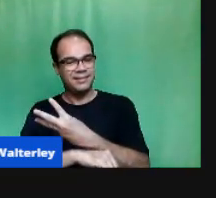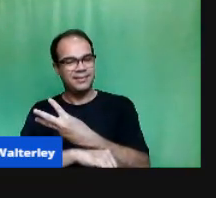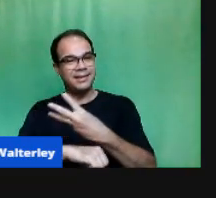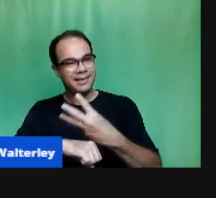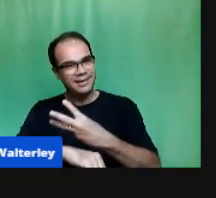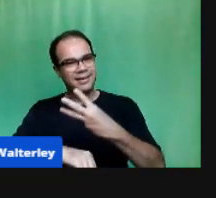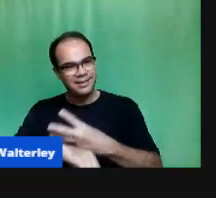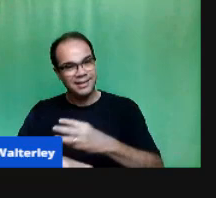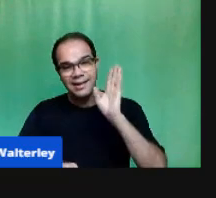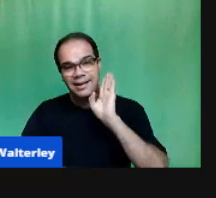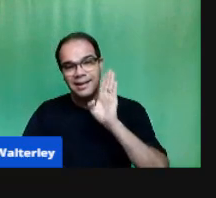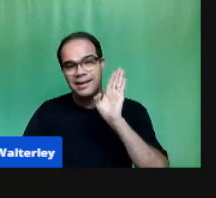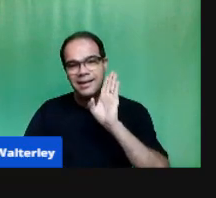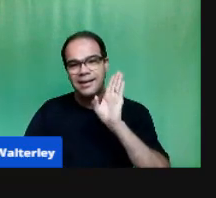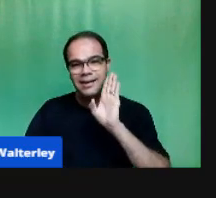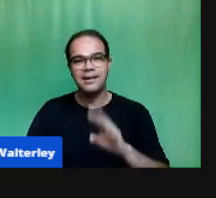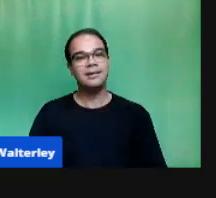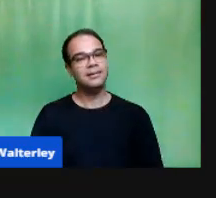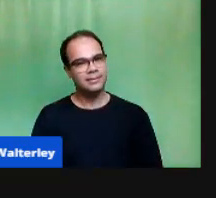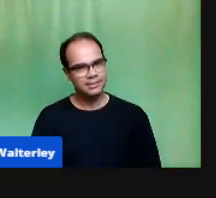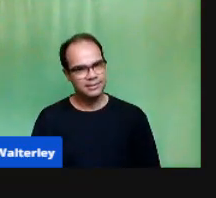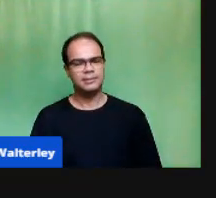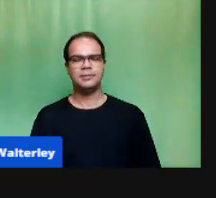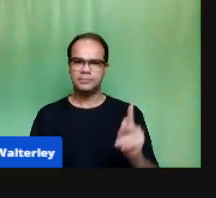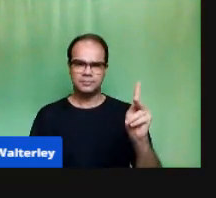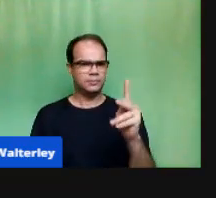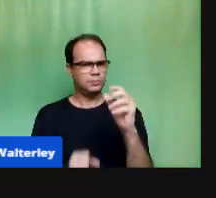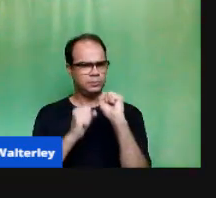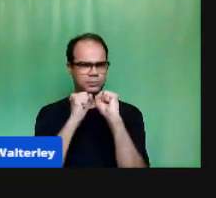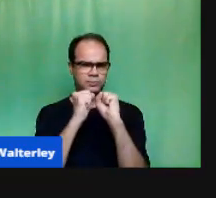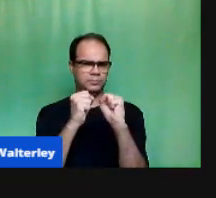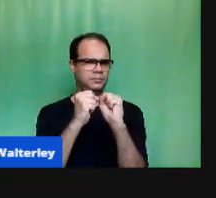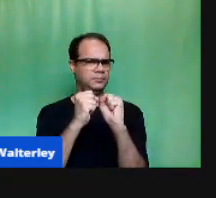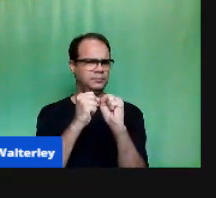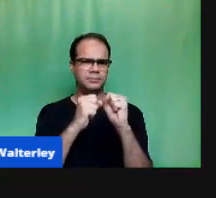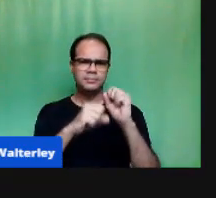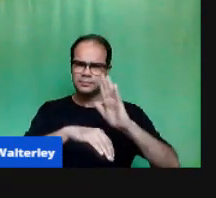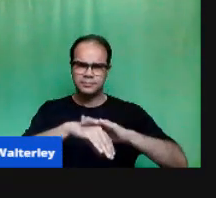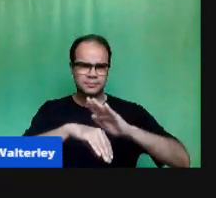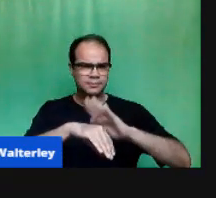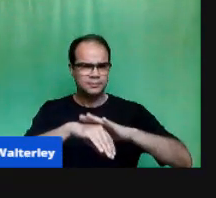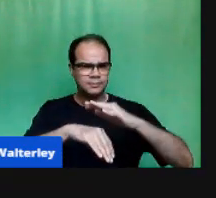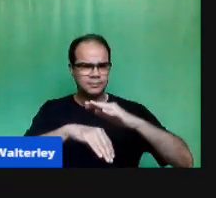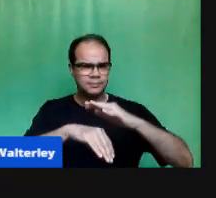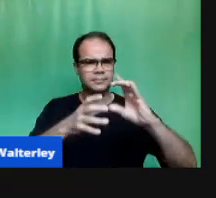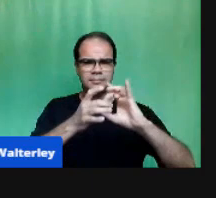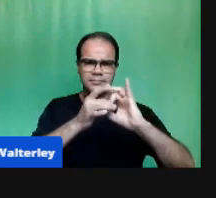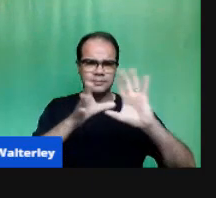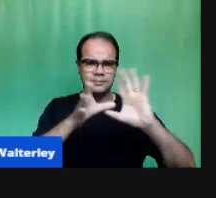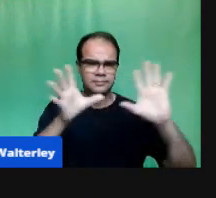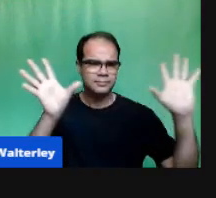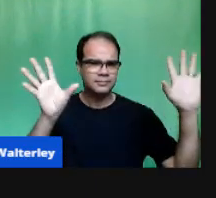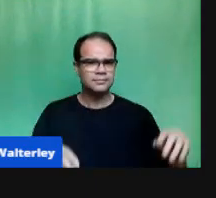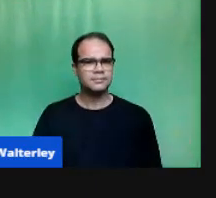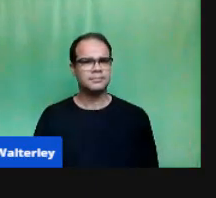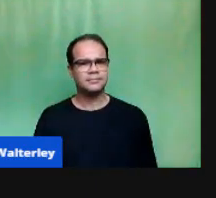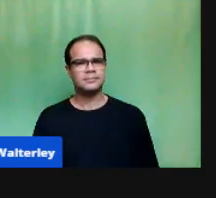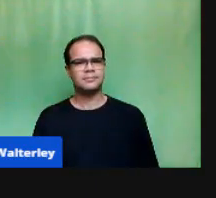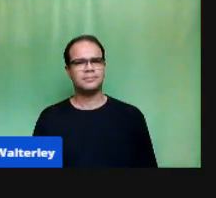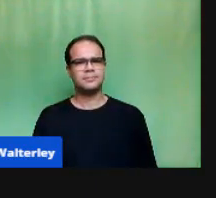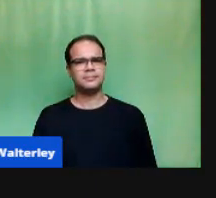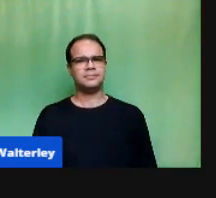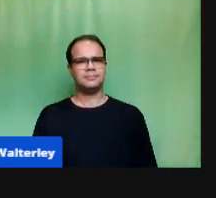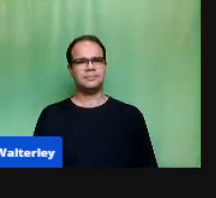alunos, com a mediação do professor, né? Ele pode estar enviando essa contação